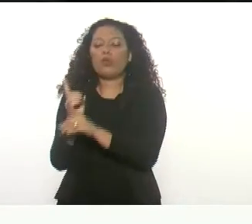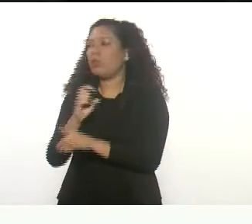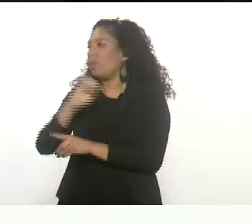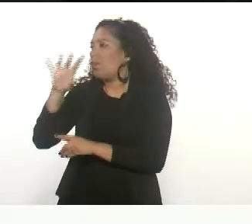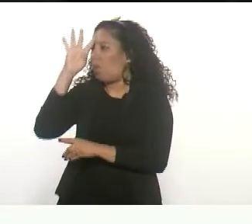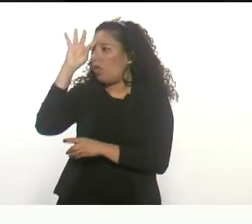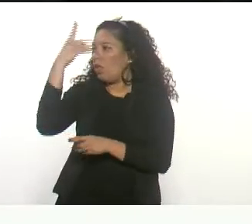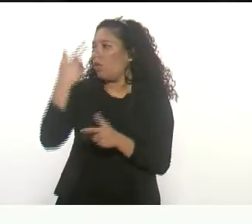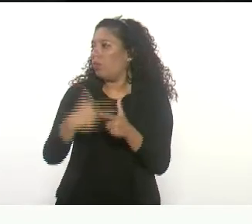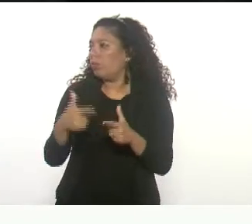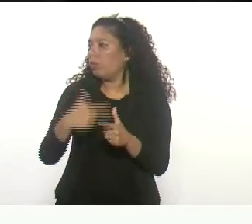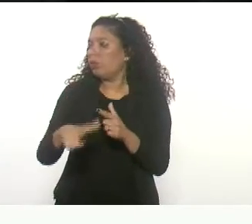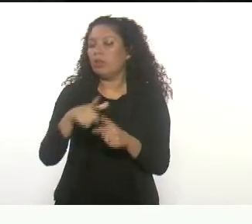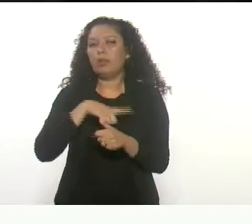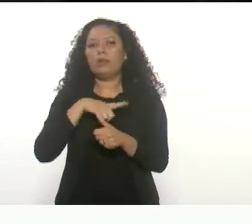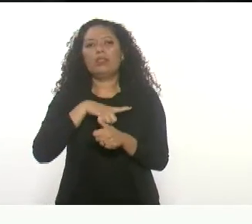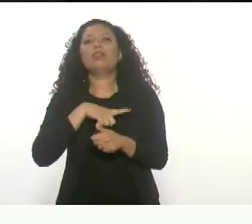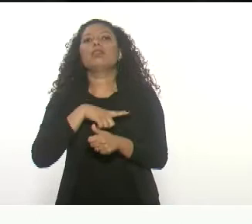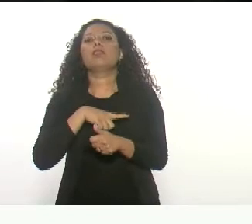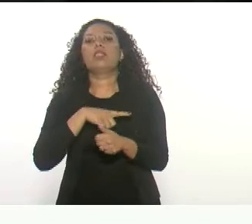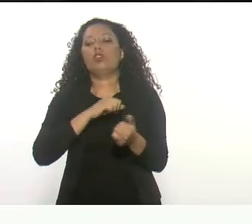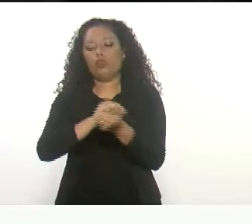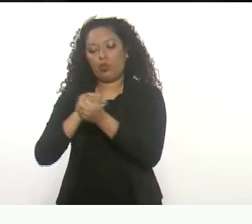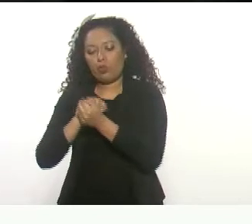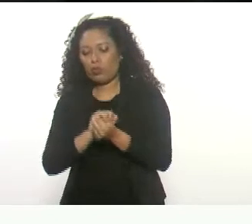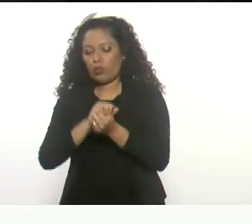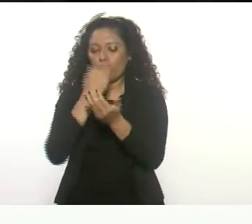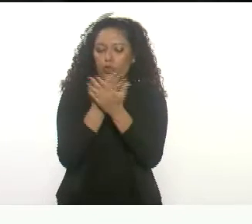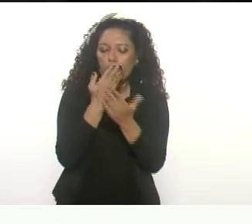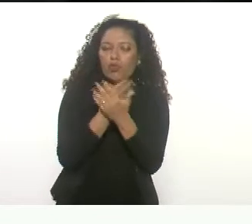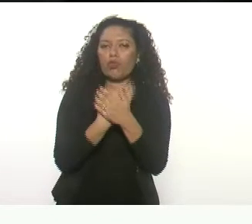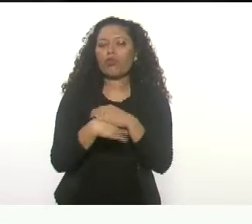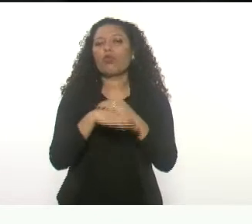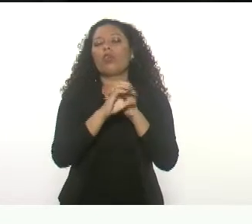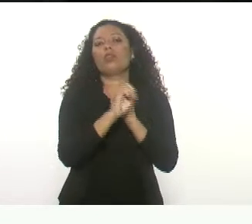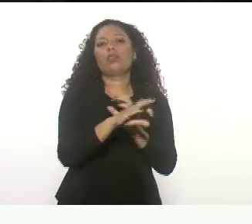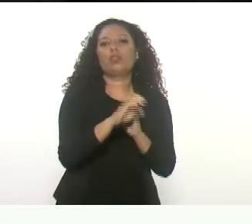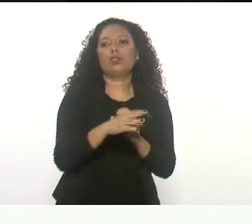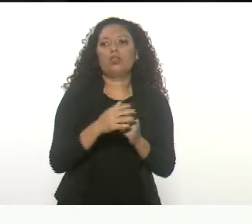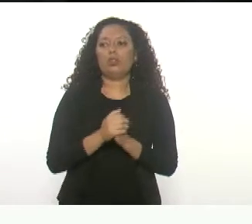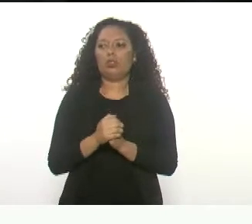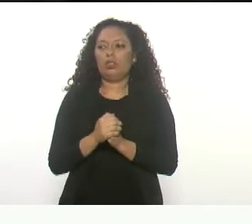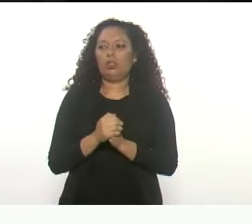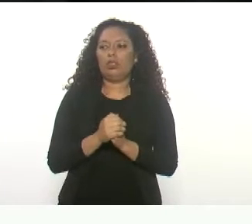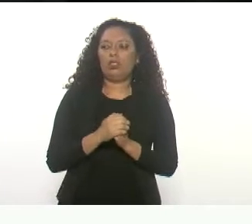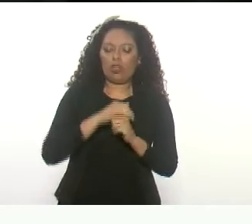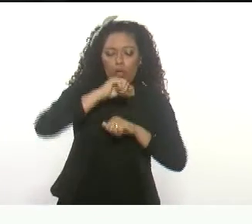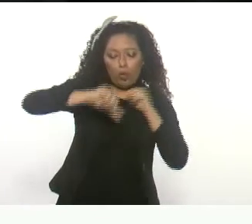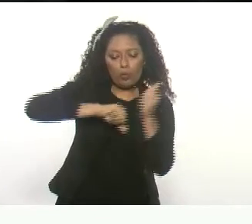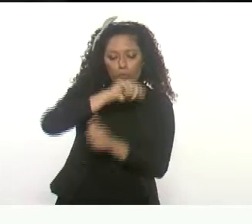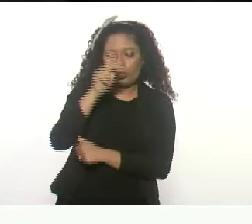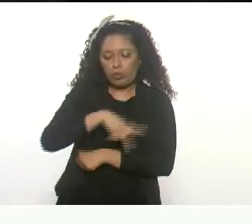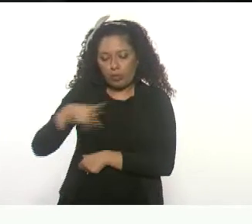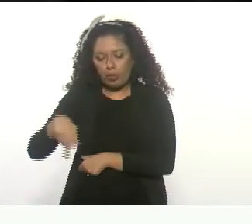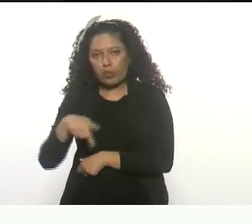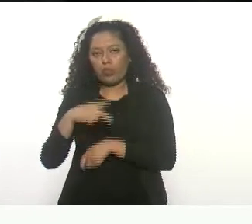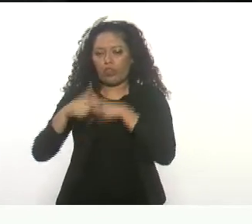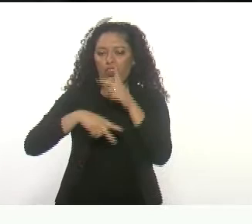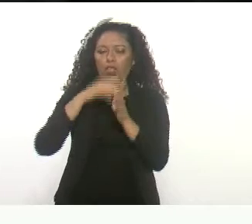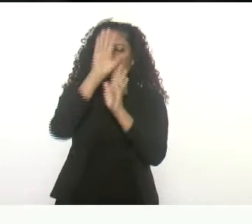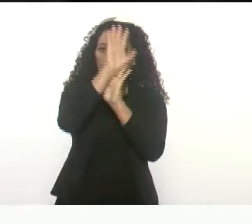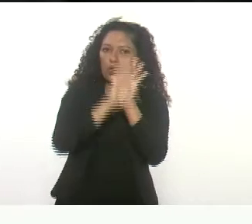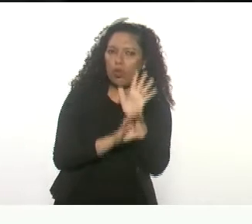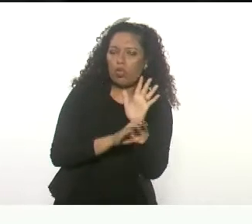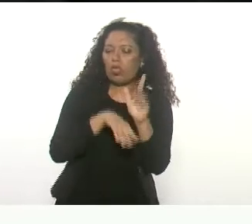algum problema e conseguir trazê-lo para junto dos estudos da escola. Então, eu pulei um pouquinho para professores, falei de professores, de currículo, de